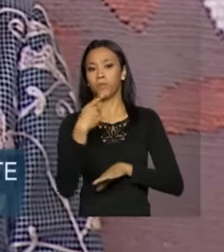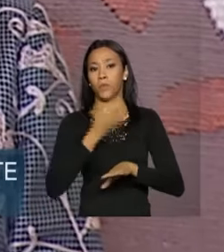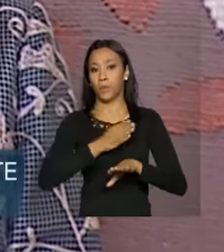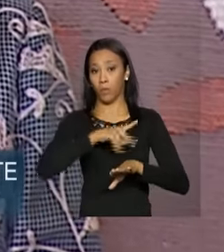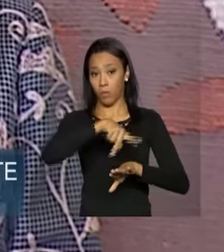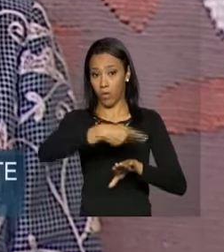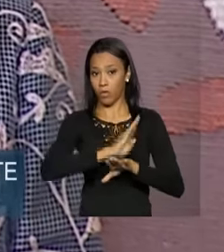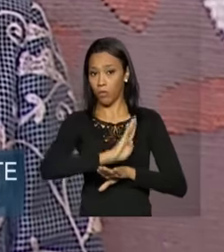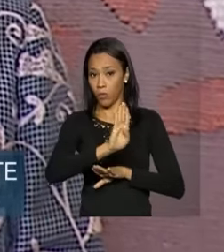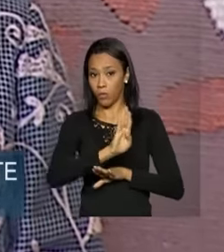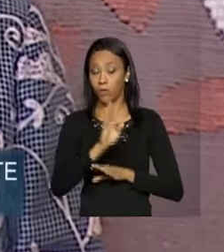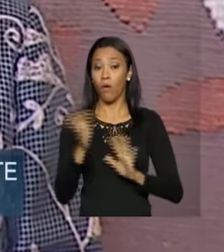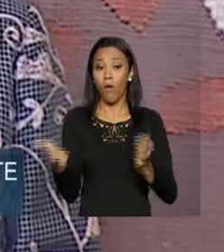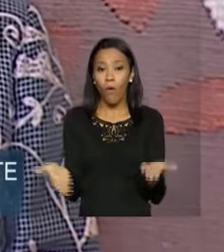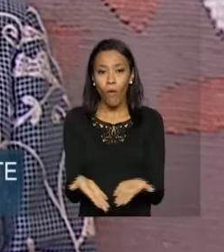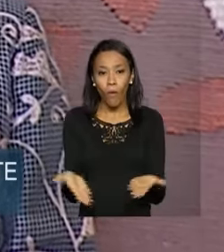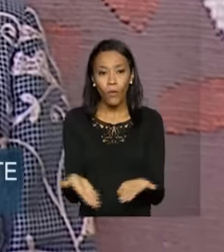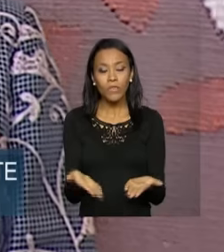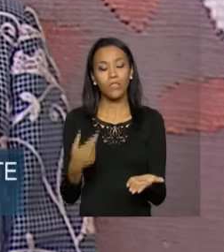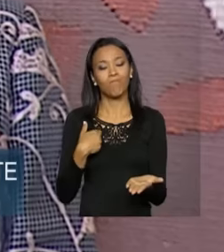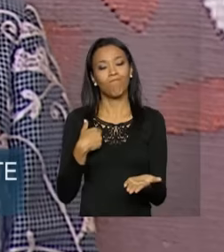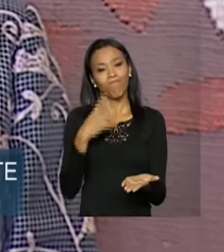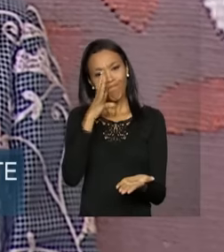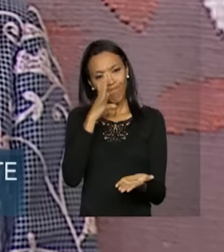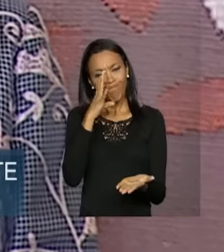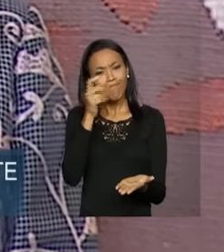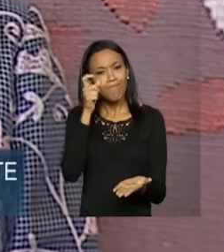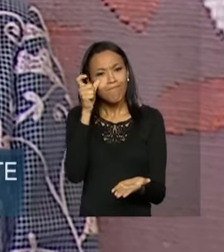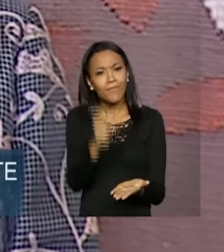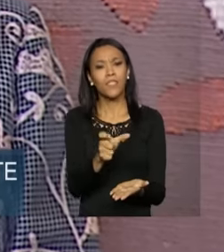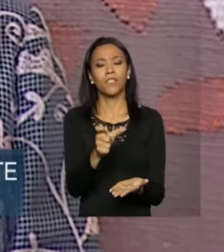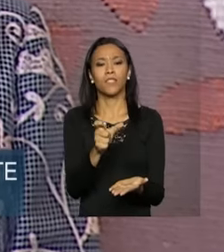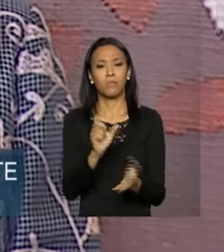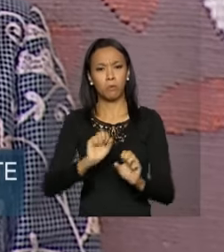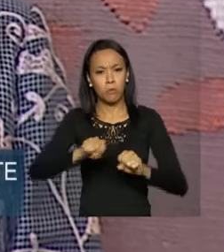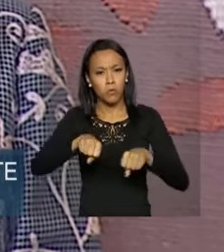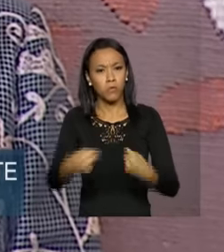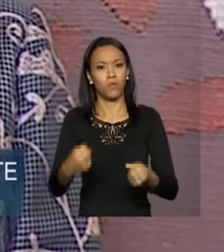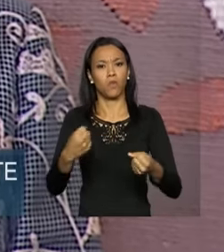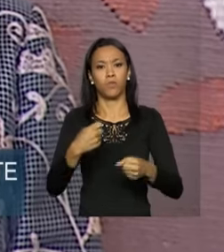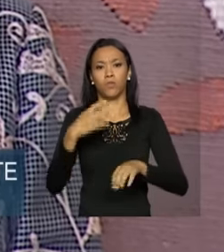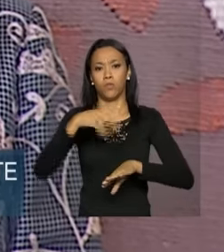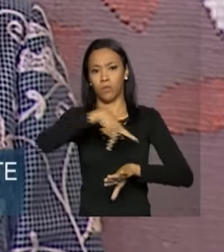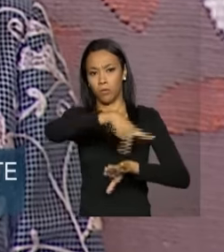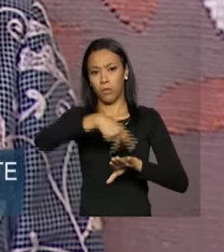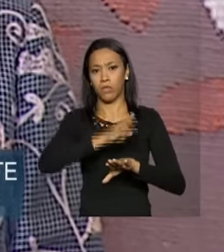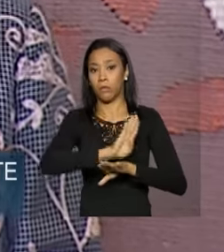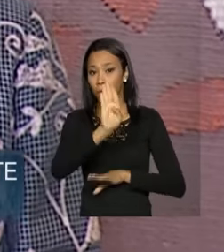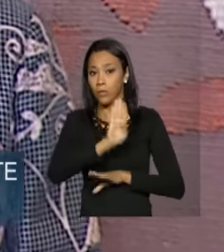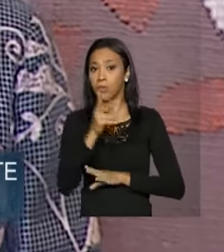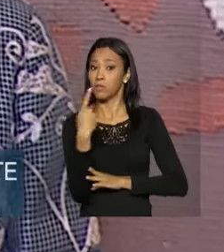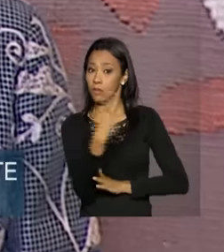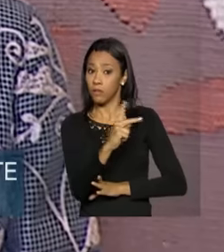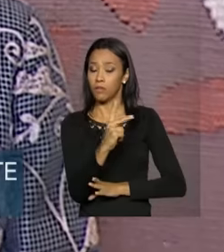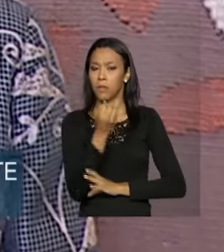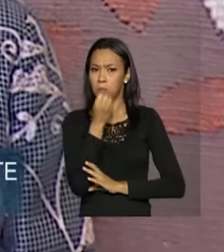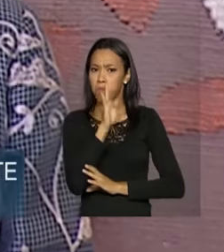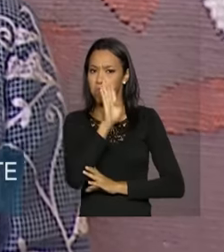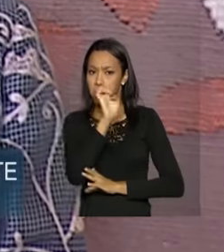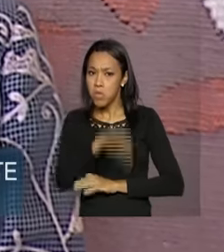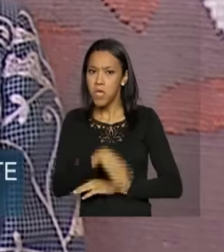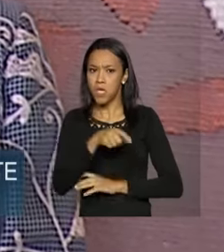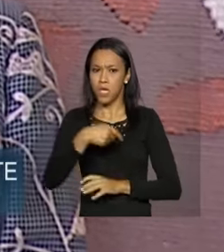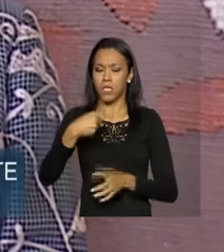Hoje, acompanhamos com muito interesse os esforços da Bolívia para ampliar sua bem-sucedida exploração do